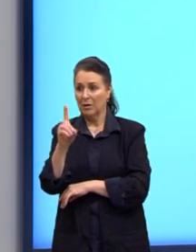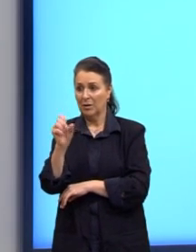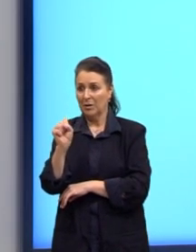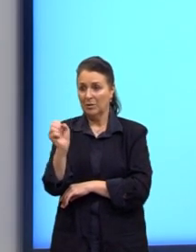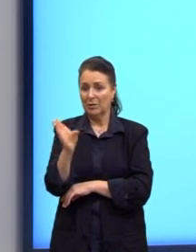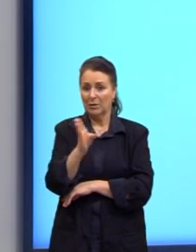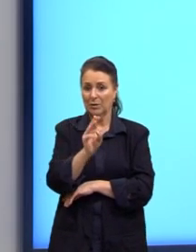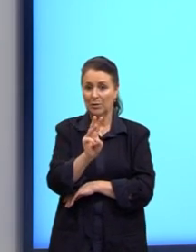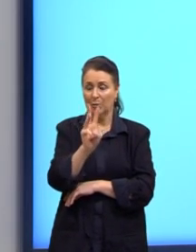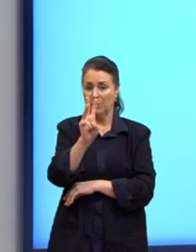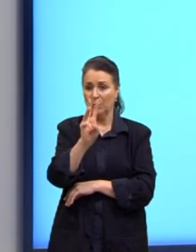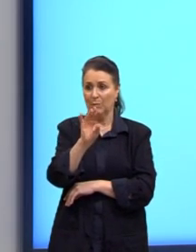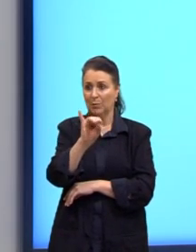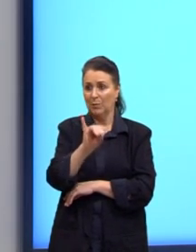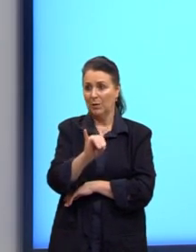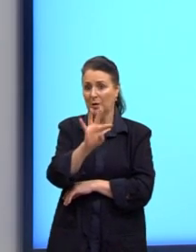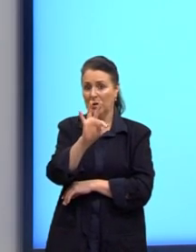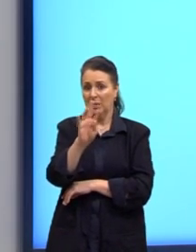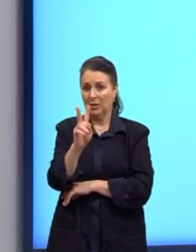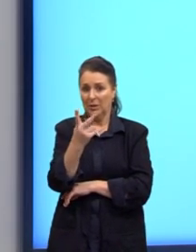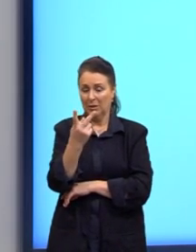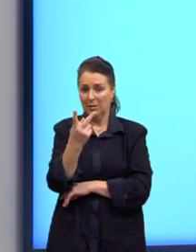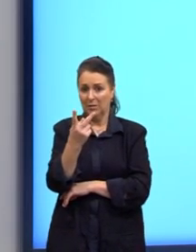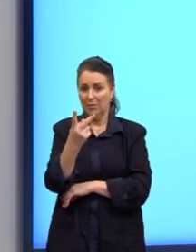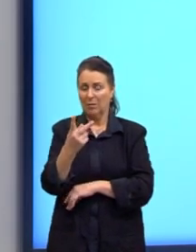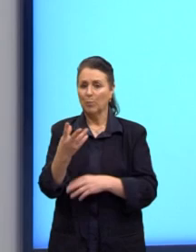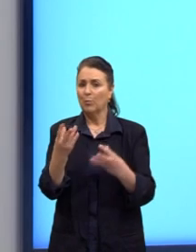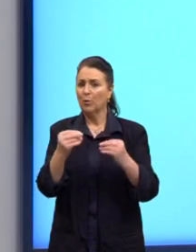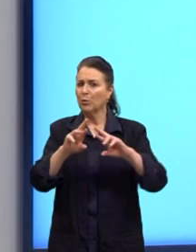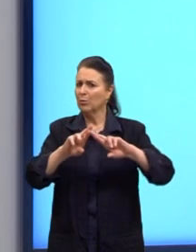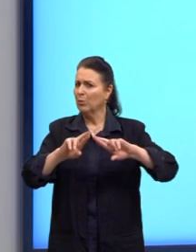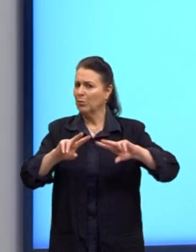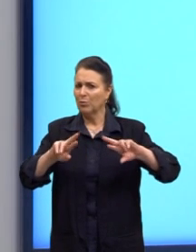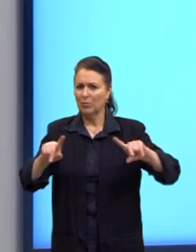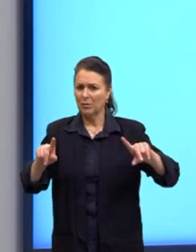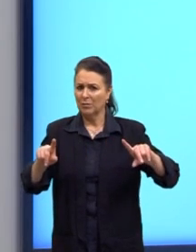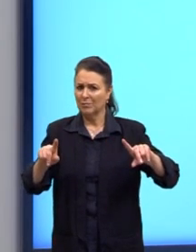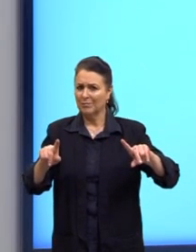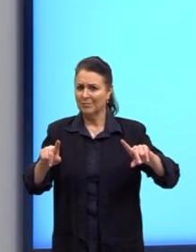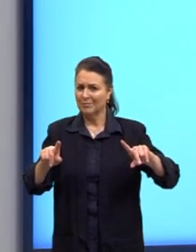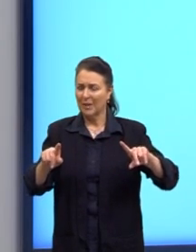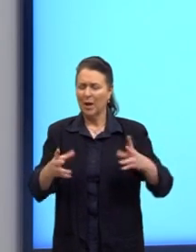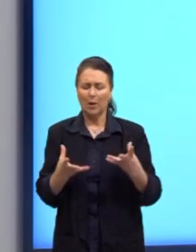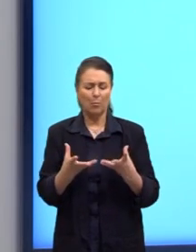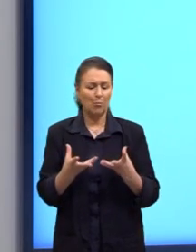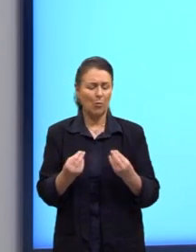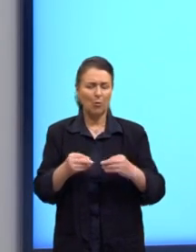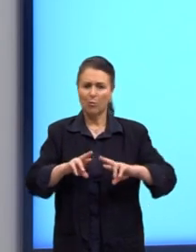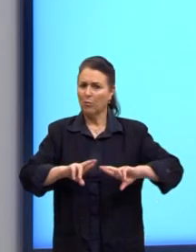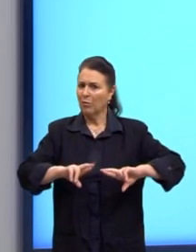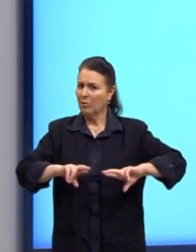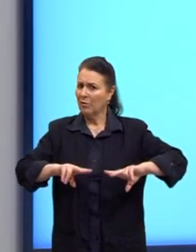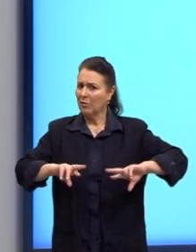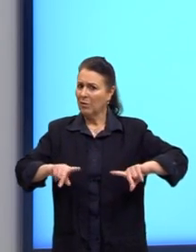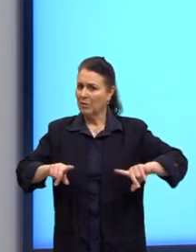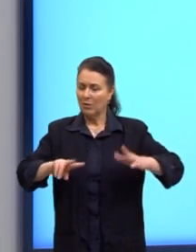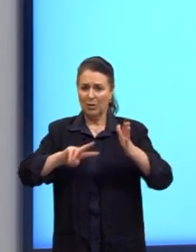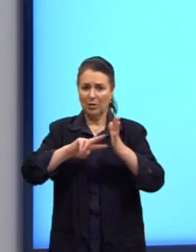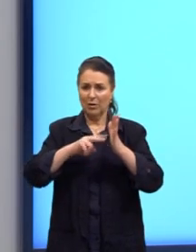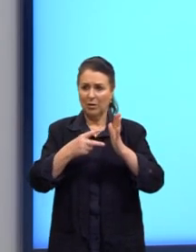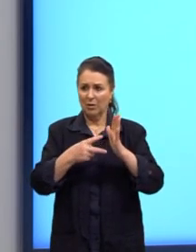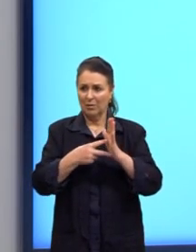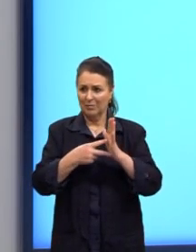muito diferente de algo então quando eu quero mostrar que uma coisa é muito diferente eu digo que ela